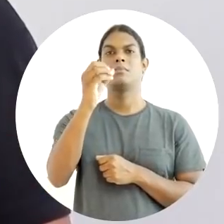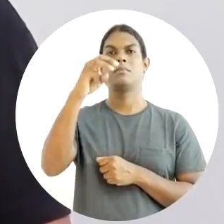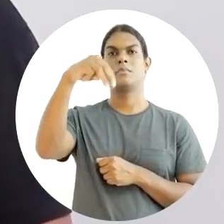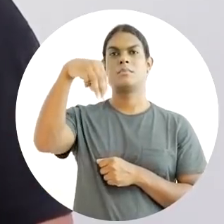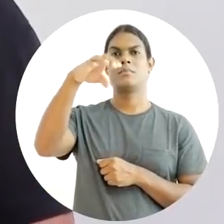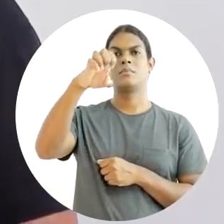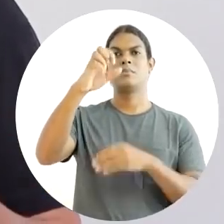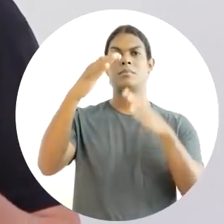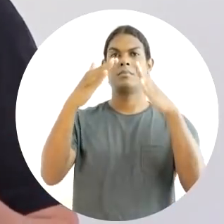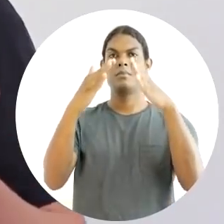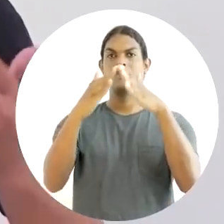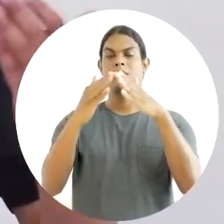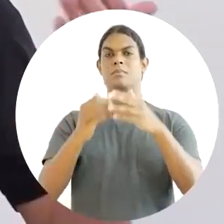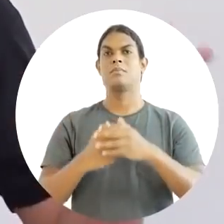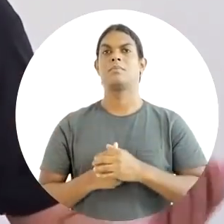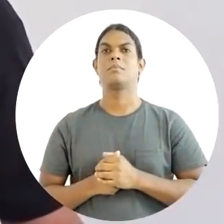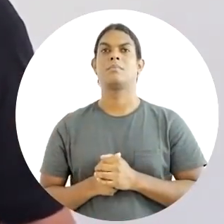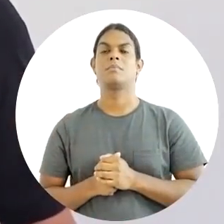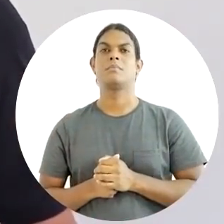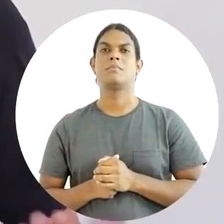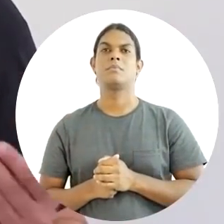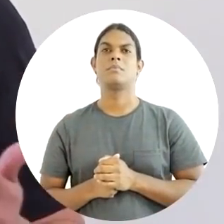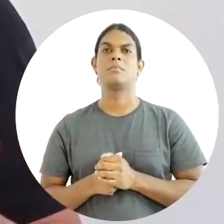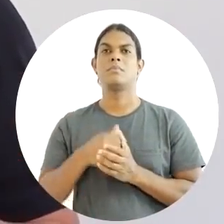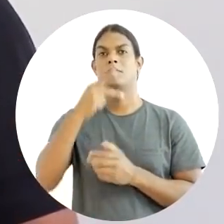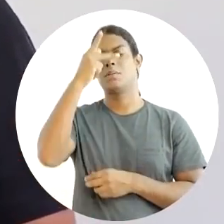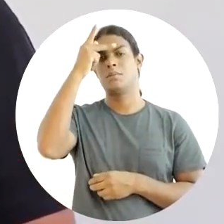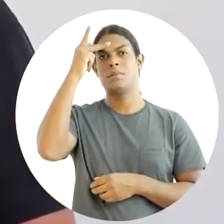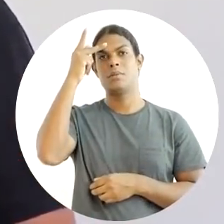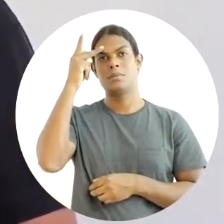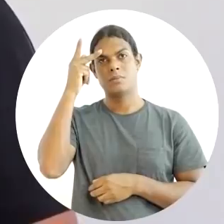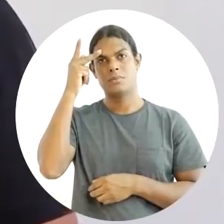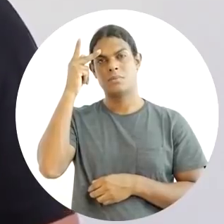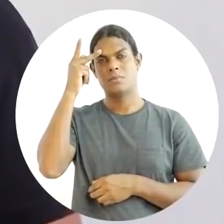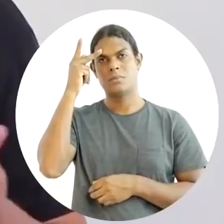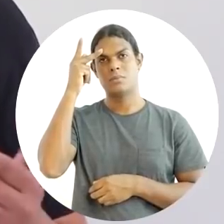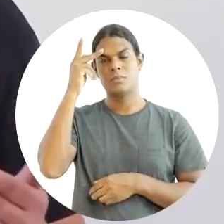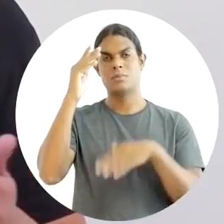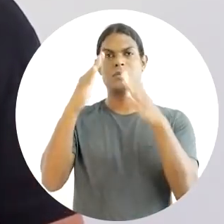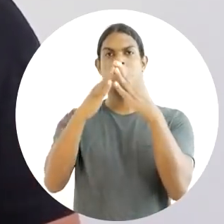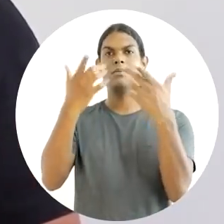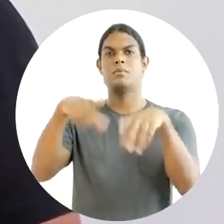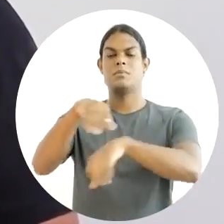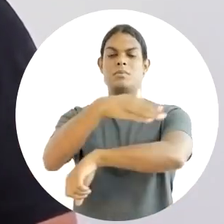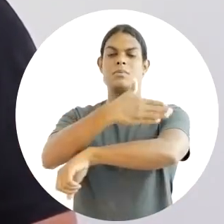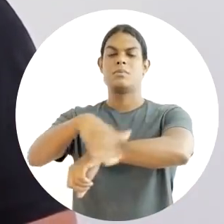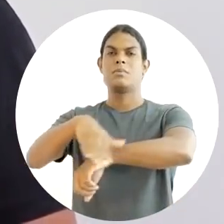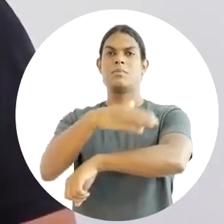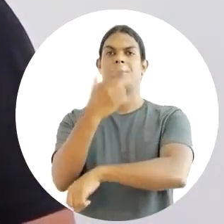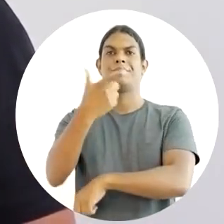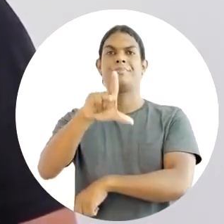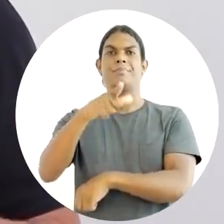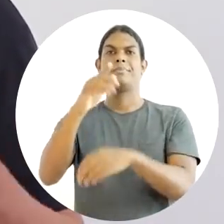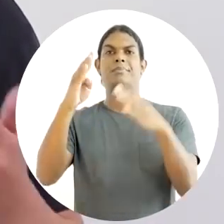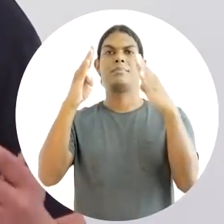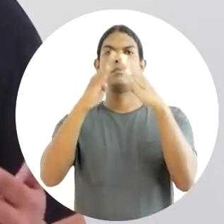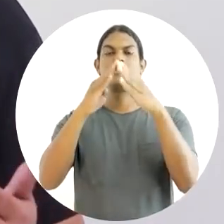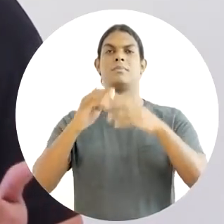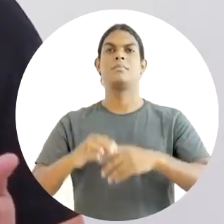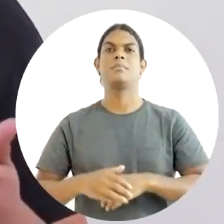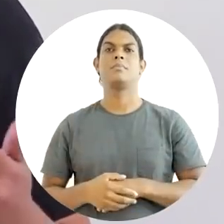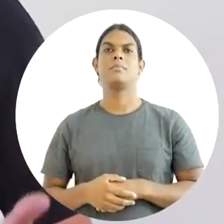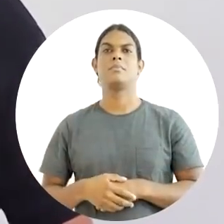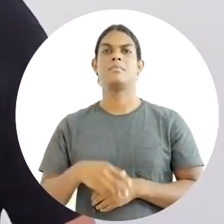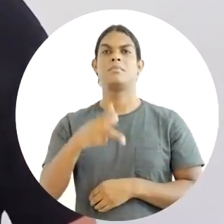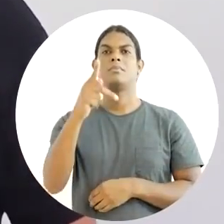um lar. E aquelas pessoas que moram na rua, homeless, ou seja, sem casa. Ok?